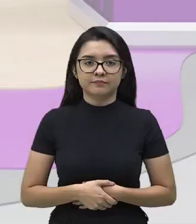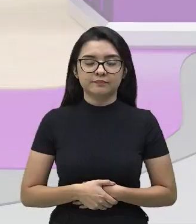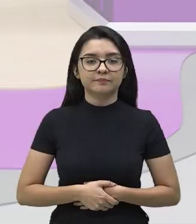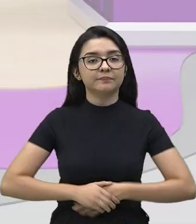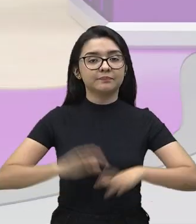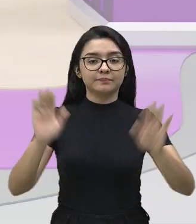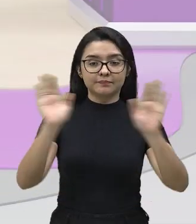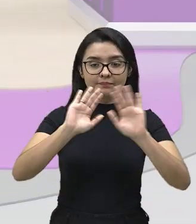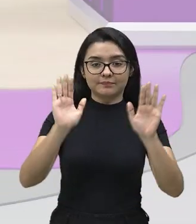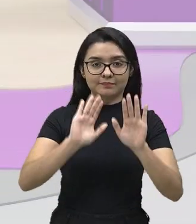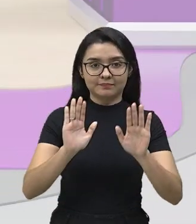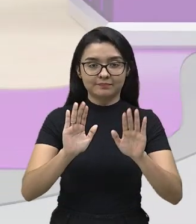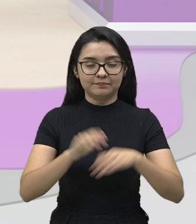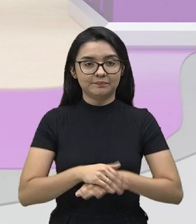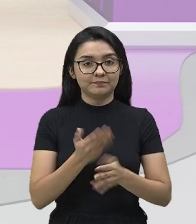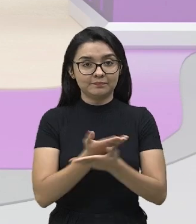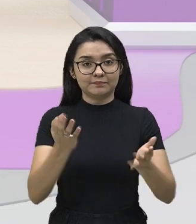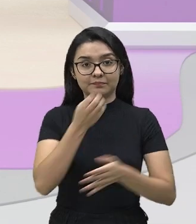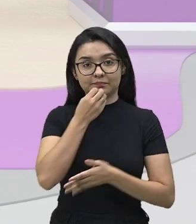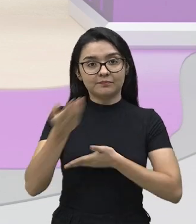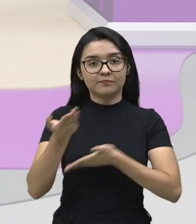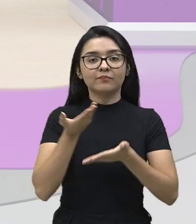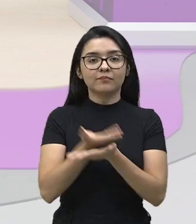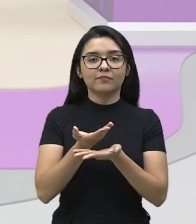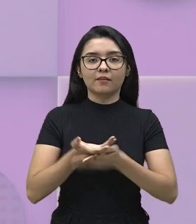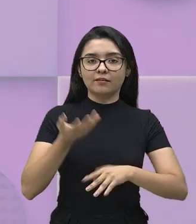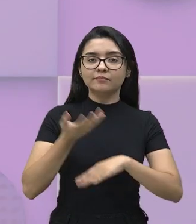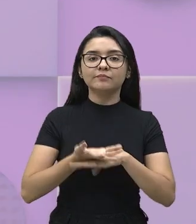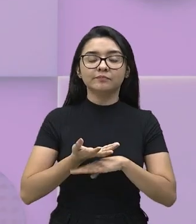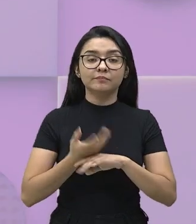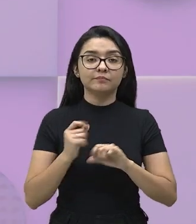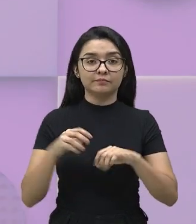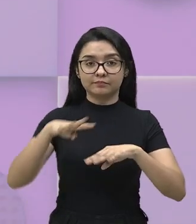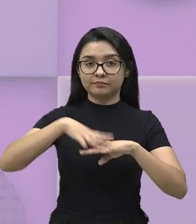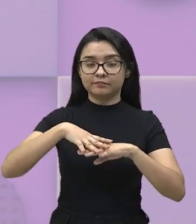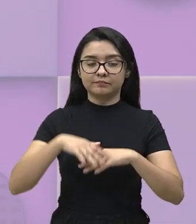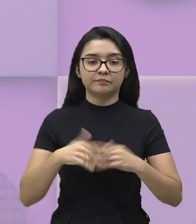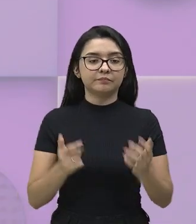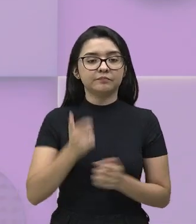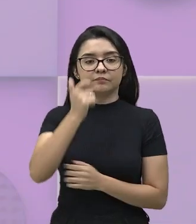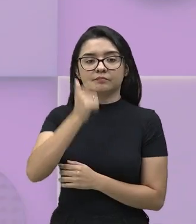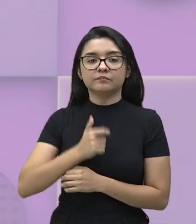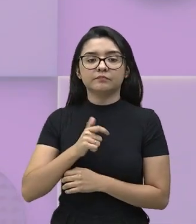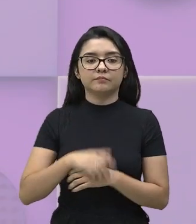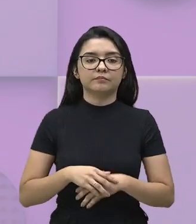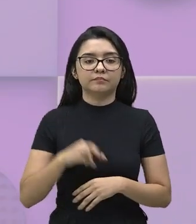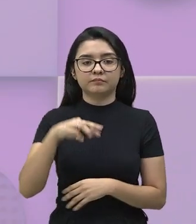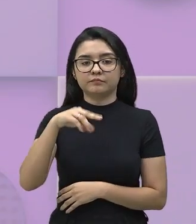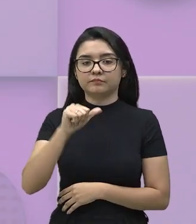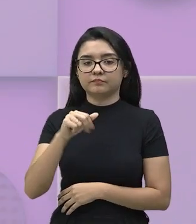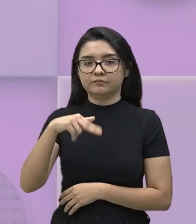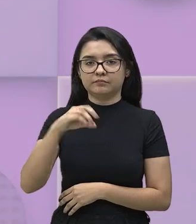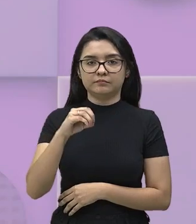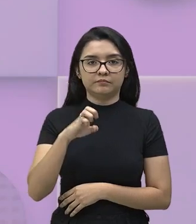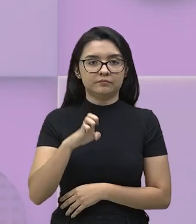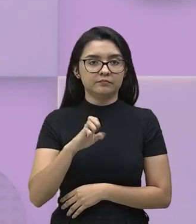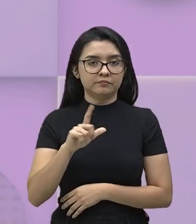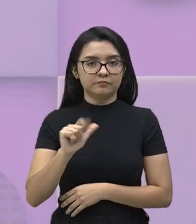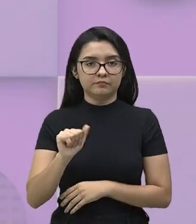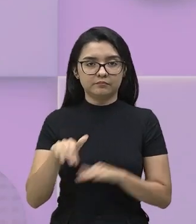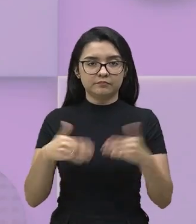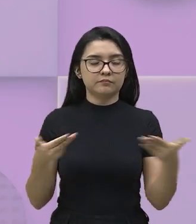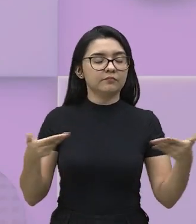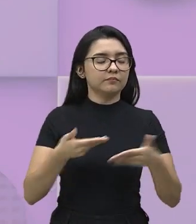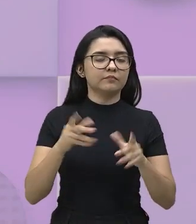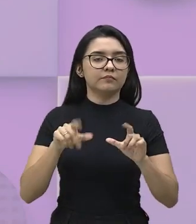Olá a todos, sejam bem-vindos à nossa aula de matemática. Eu sou a professora Manuela Franco e agora a